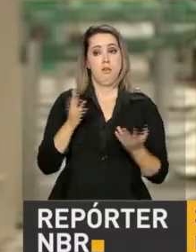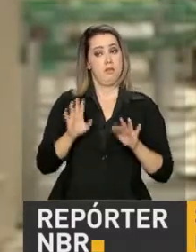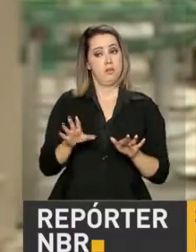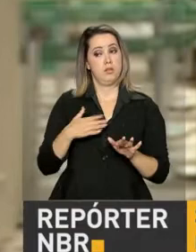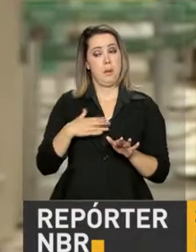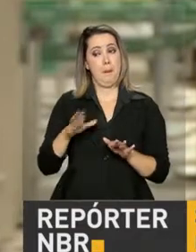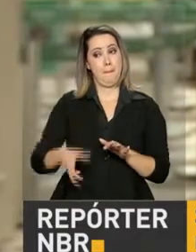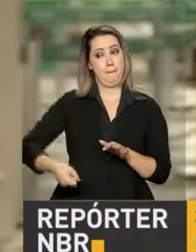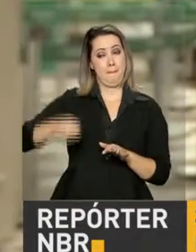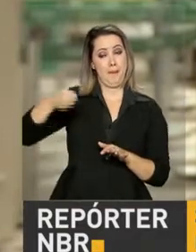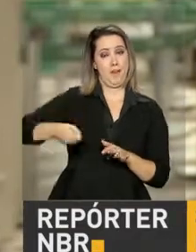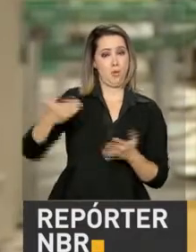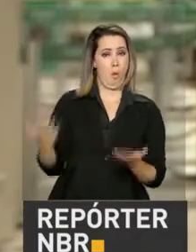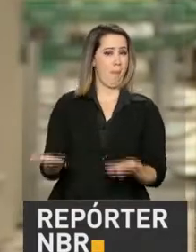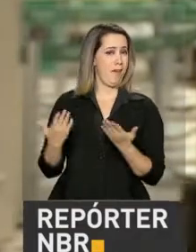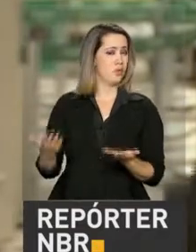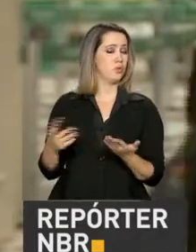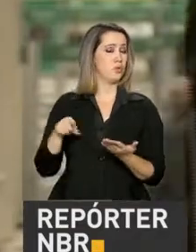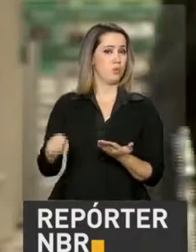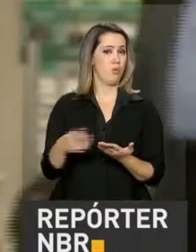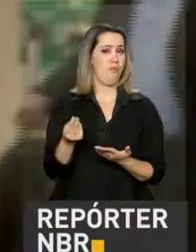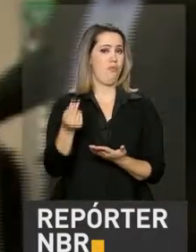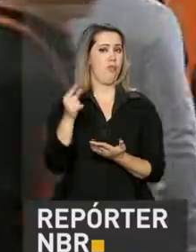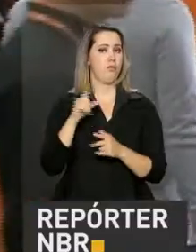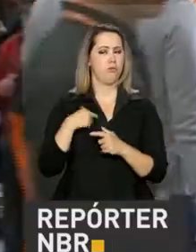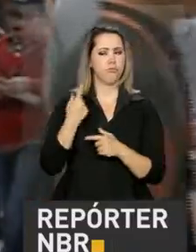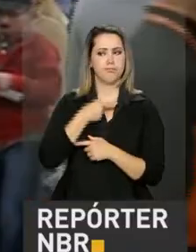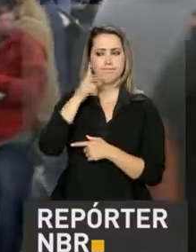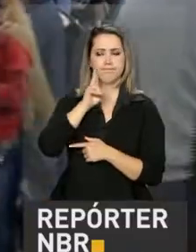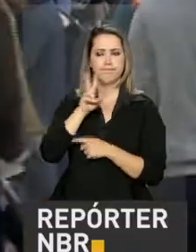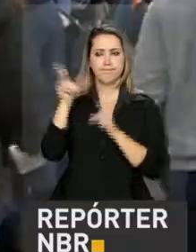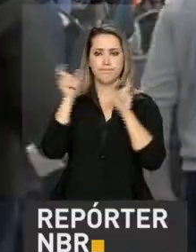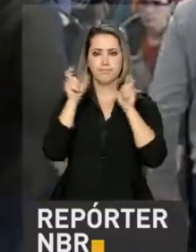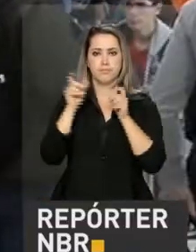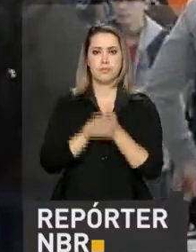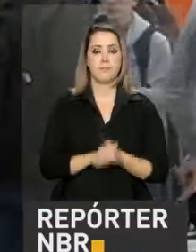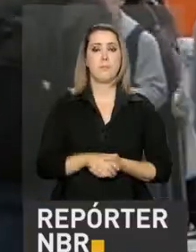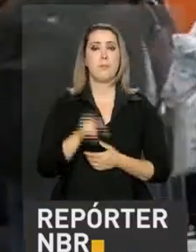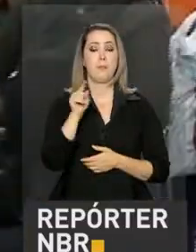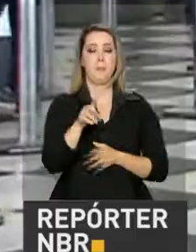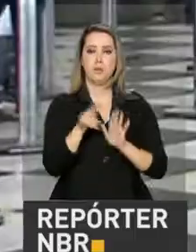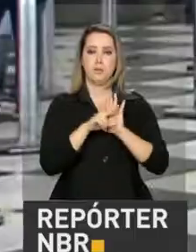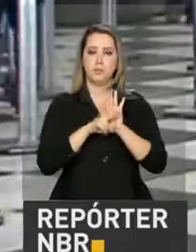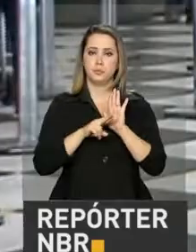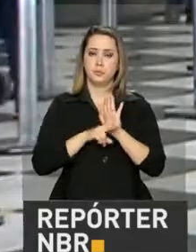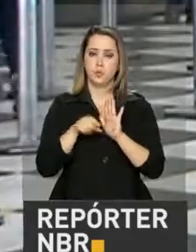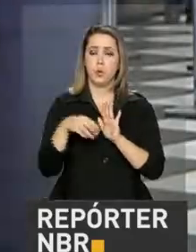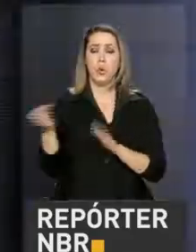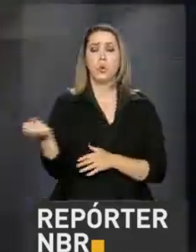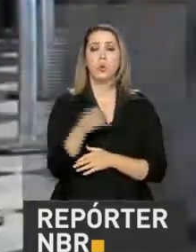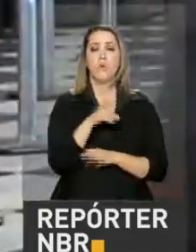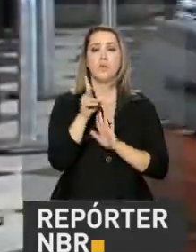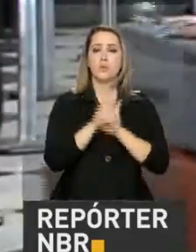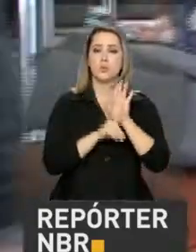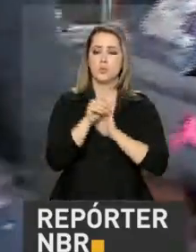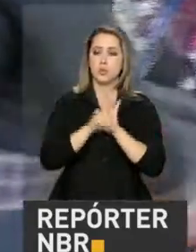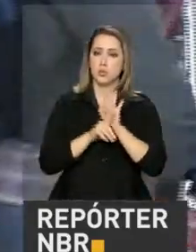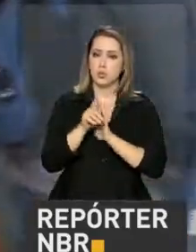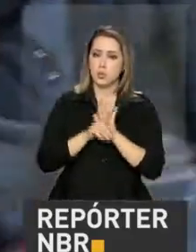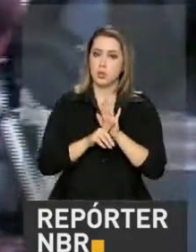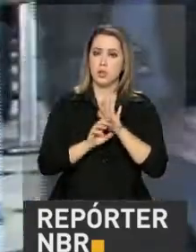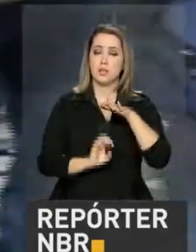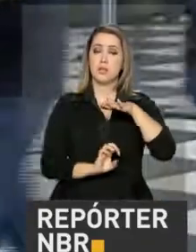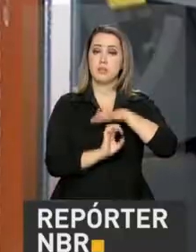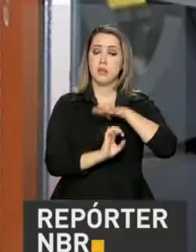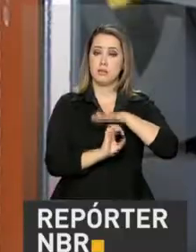de pesagem de bagagem, de valores, a gente está atento. A resolução número 400 da ANAC define os novos direitos e deveres das